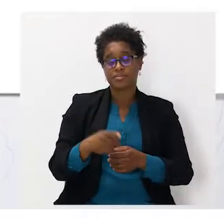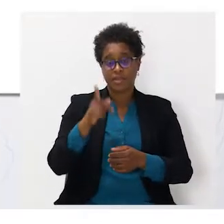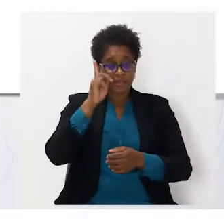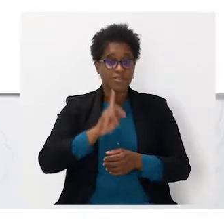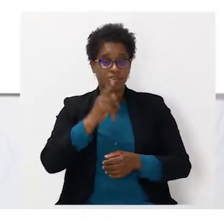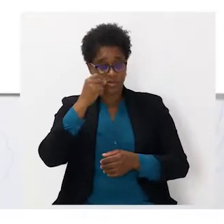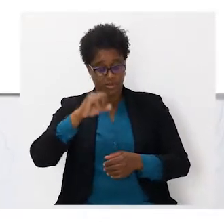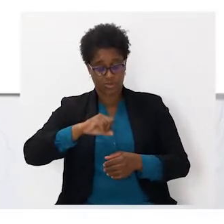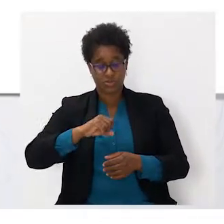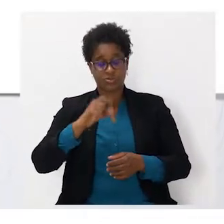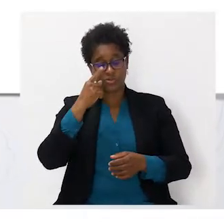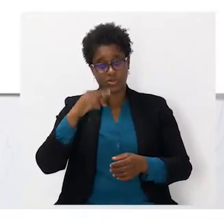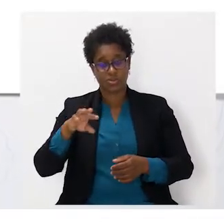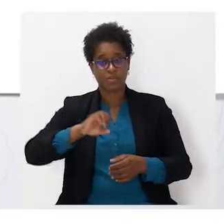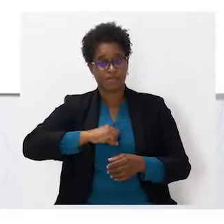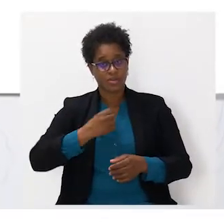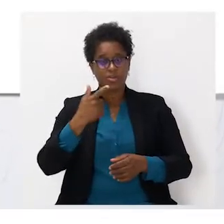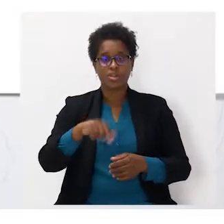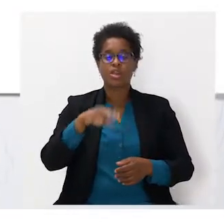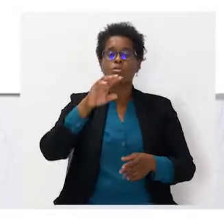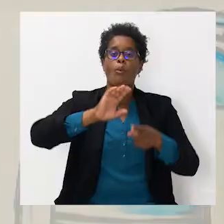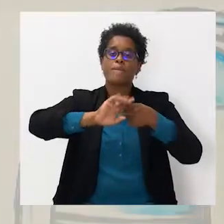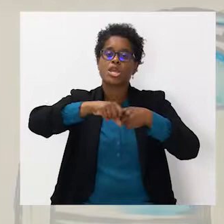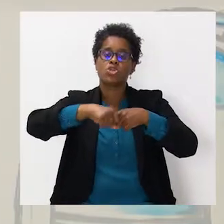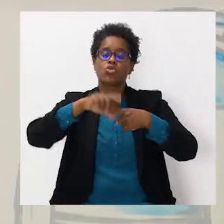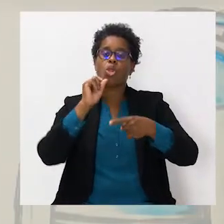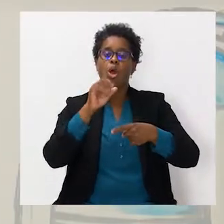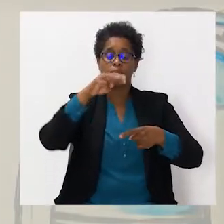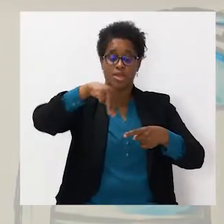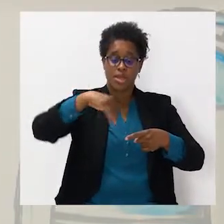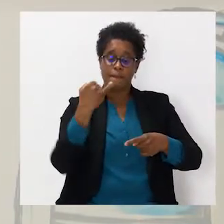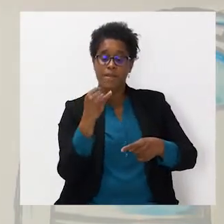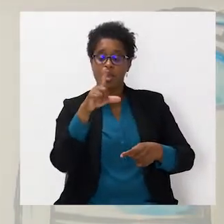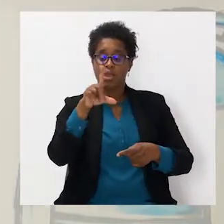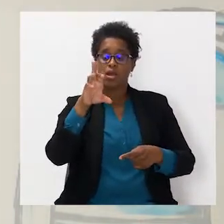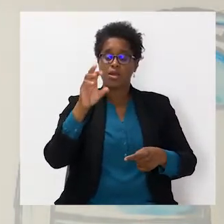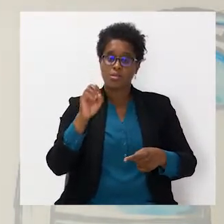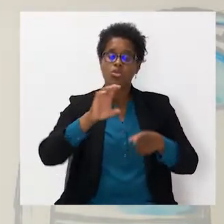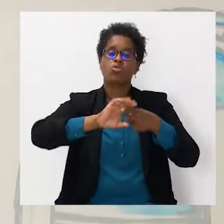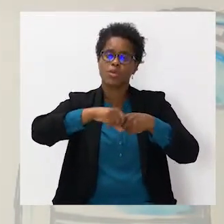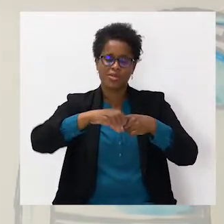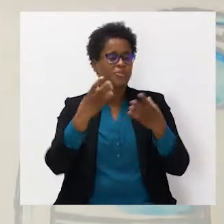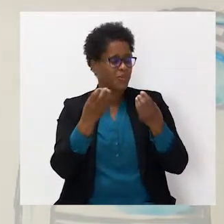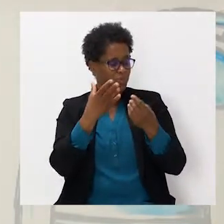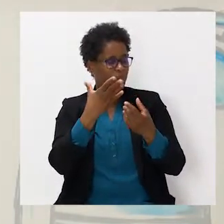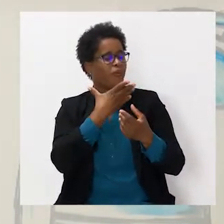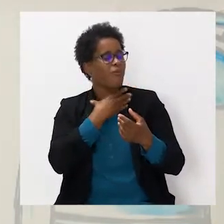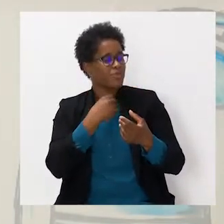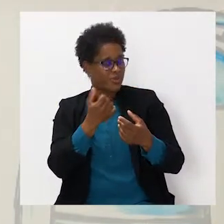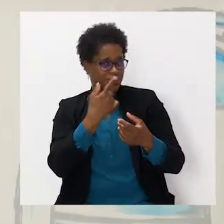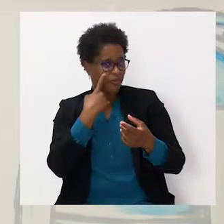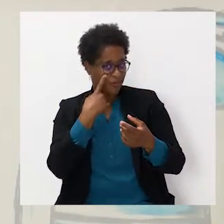minhas meninas? Temos o milho. Muito bem, vocês conhecem milho. Muito saboroso, não é? O